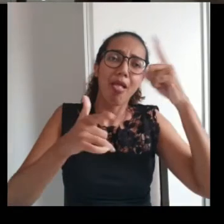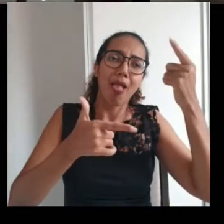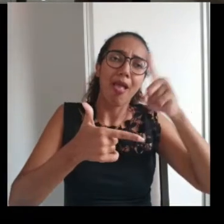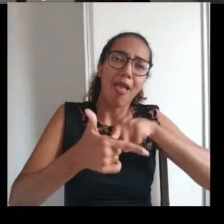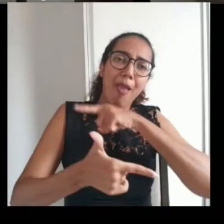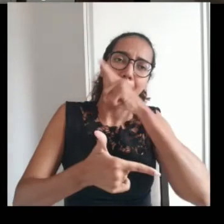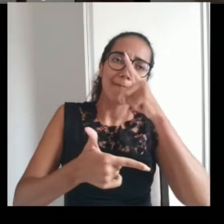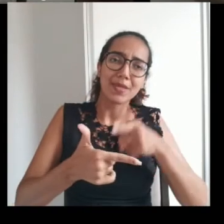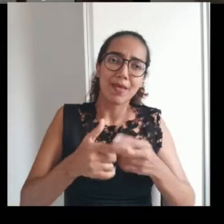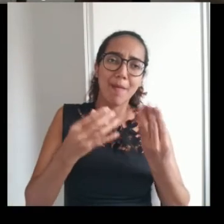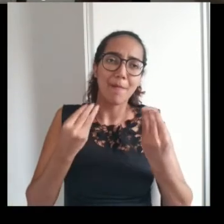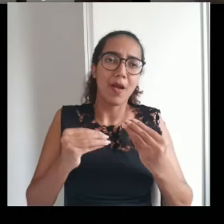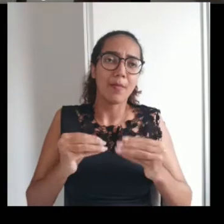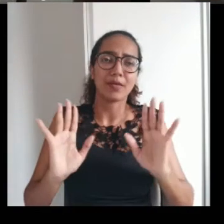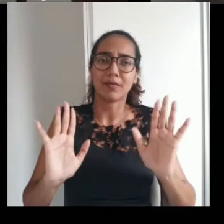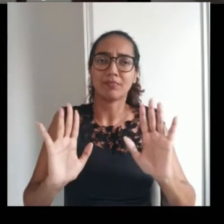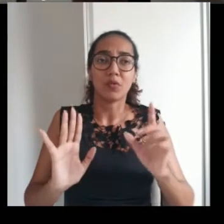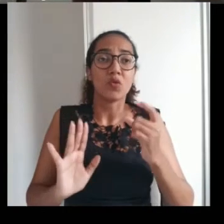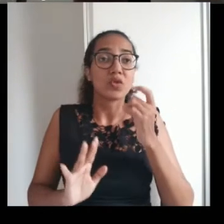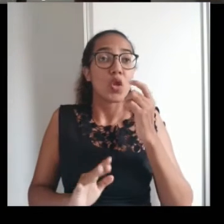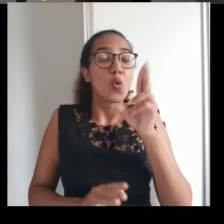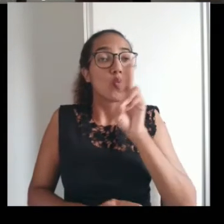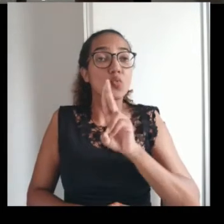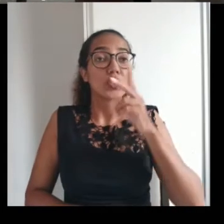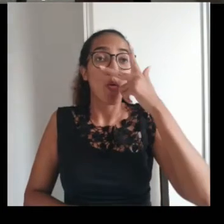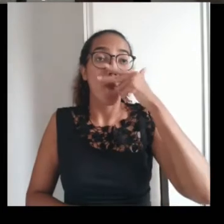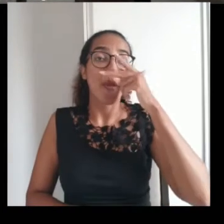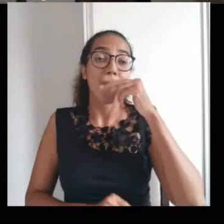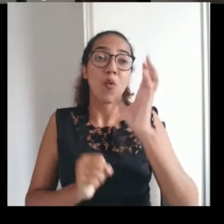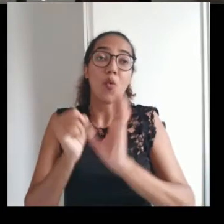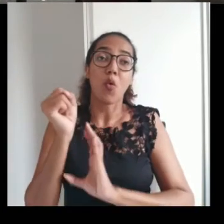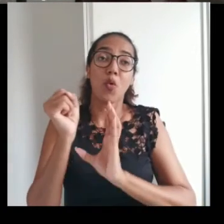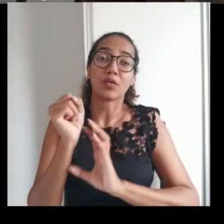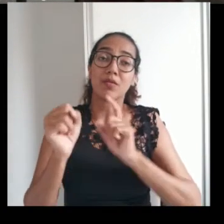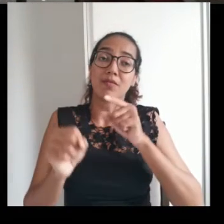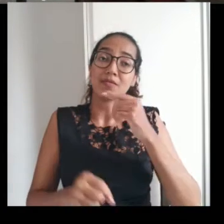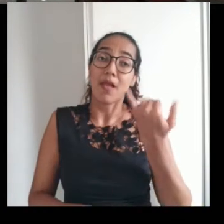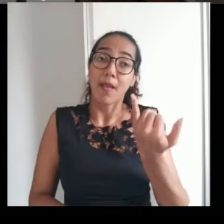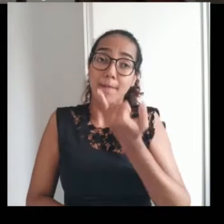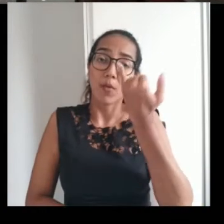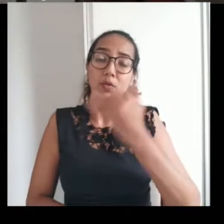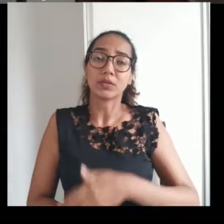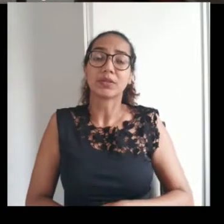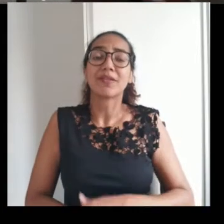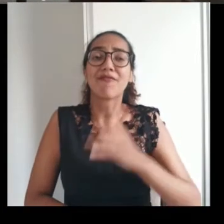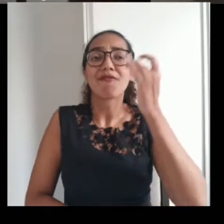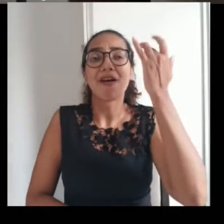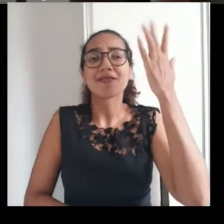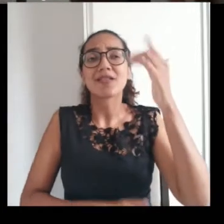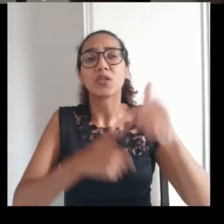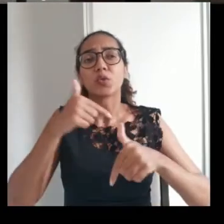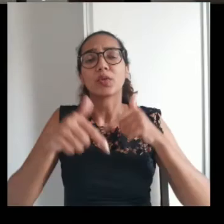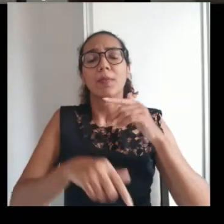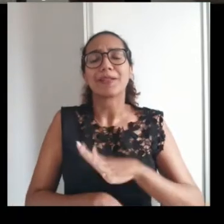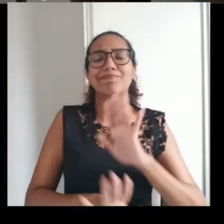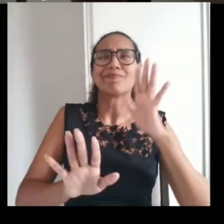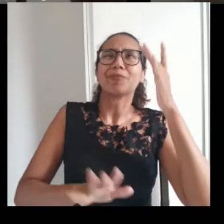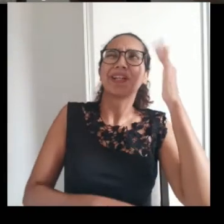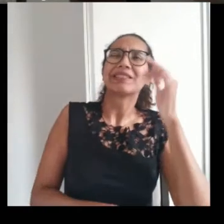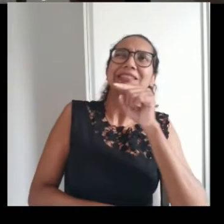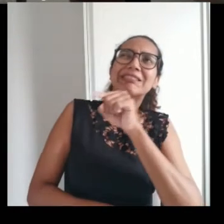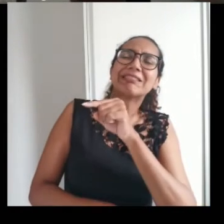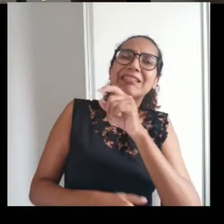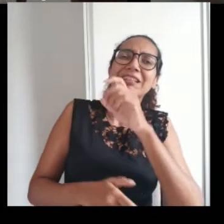é importante, deixa o código mais legível, facilita a manutenção. Imagine que você descobriu, eita, aquele laço que eu fiz está